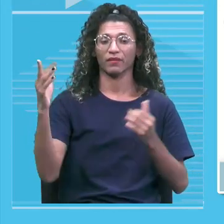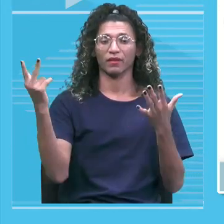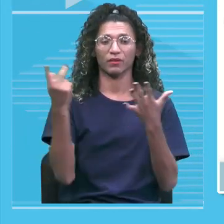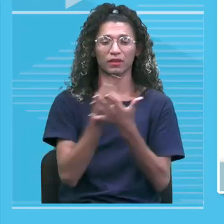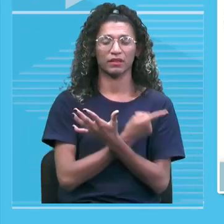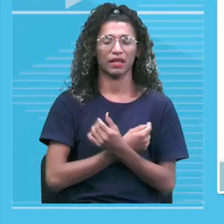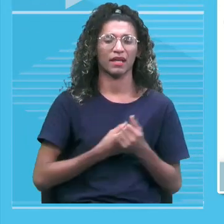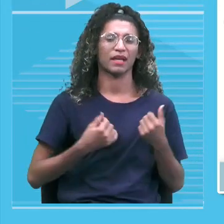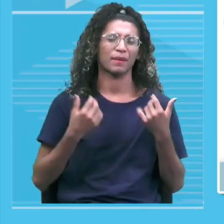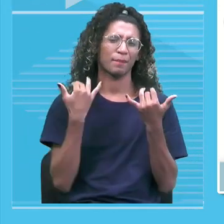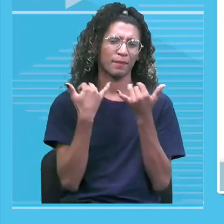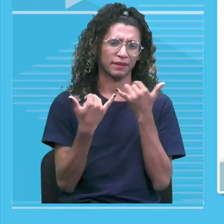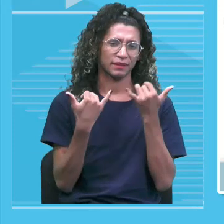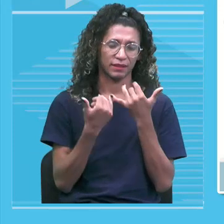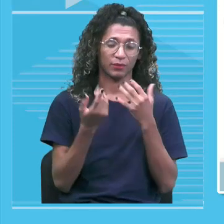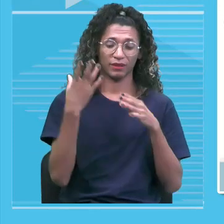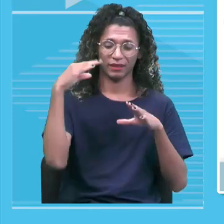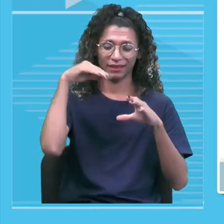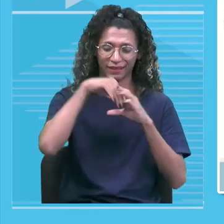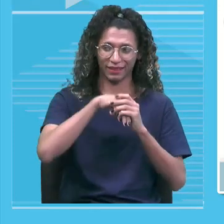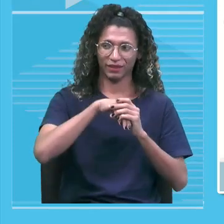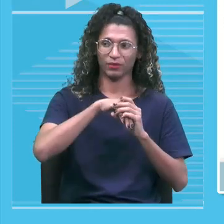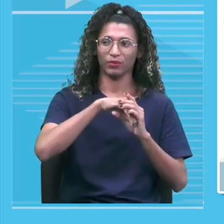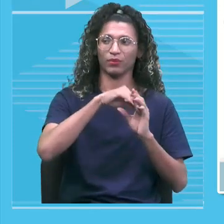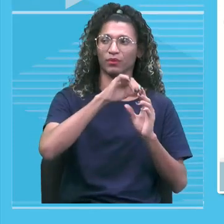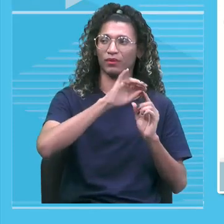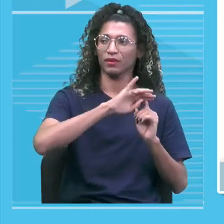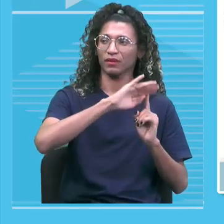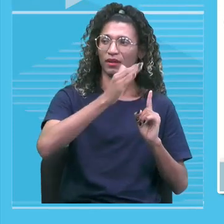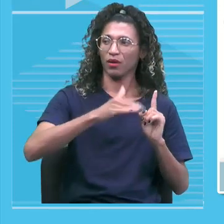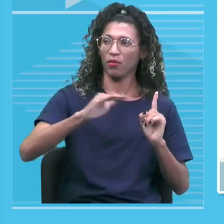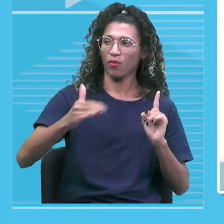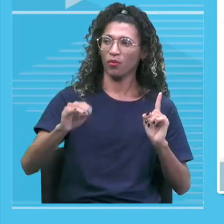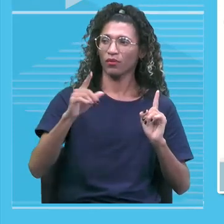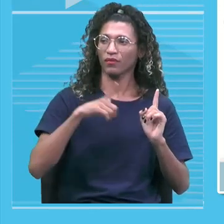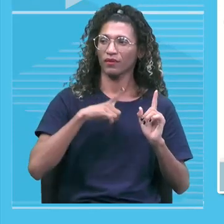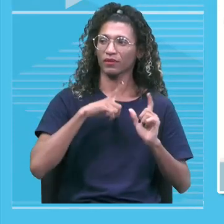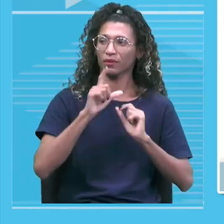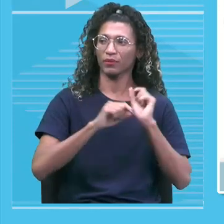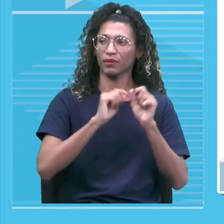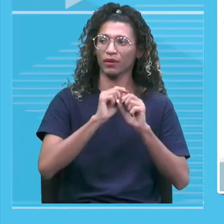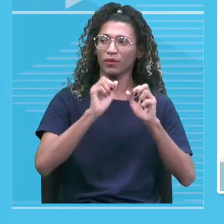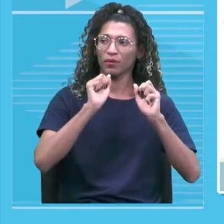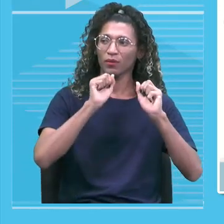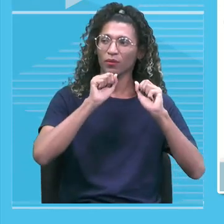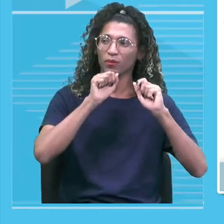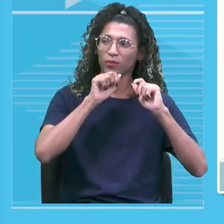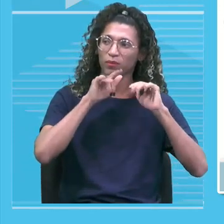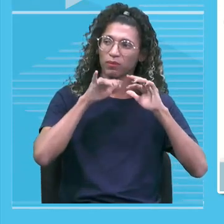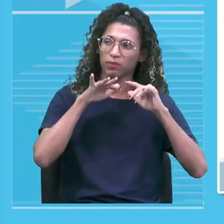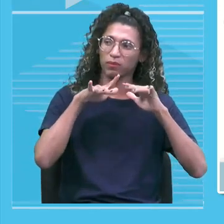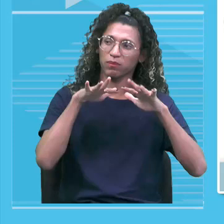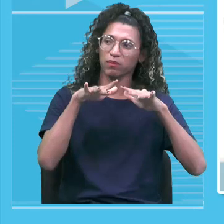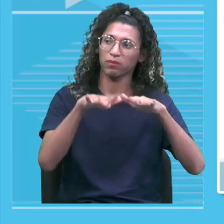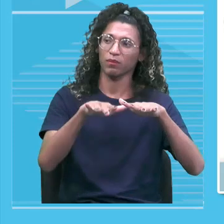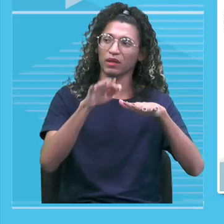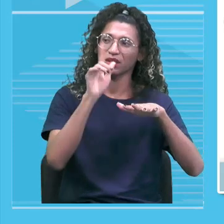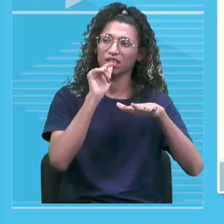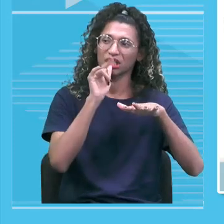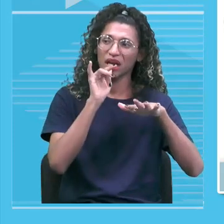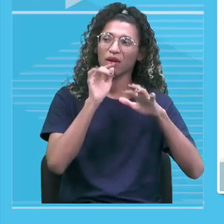você vai ter na onda uma transmissão dela uma quantidade maior de água